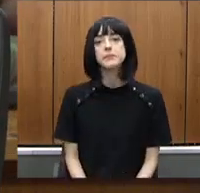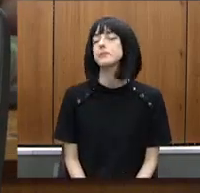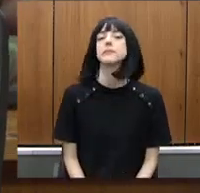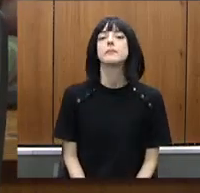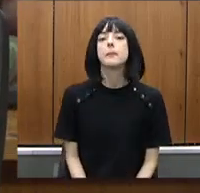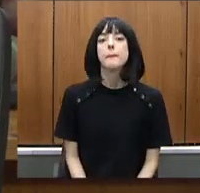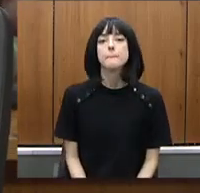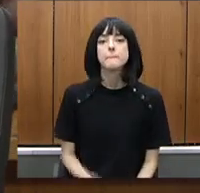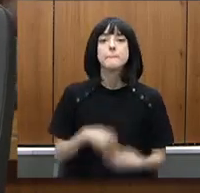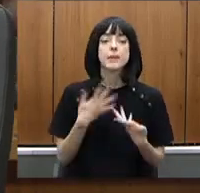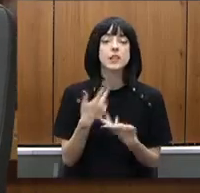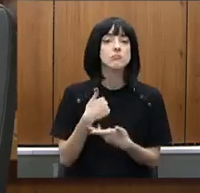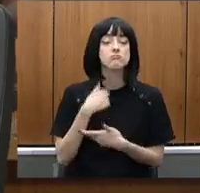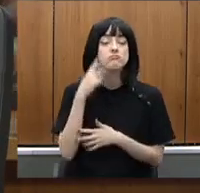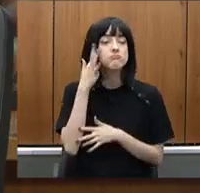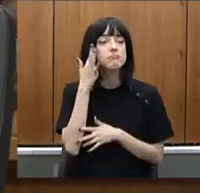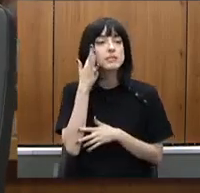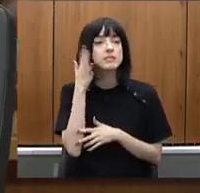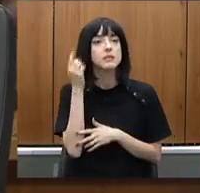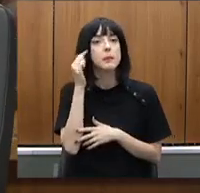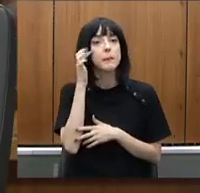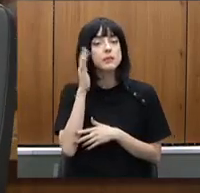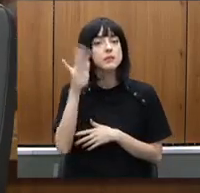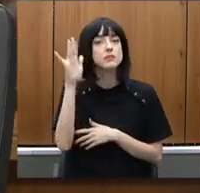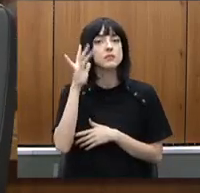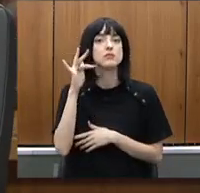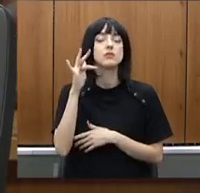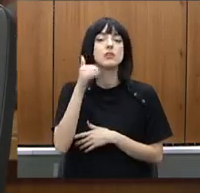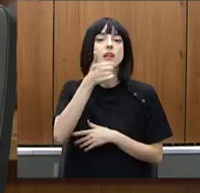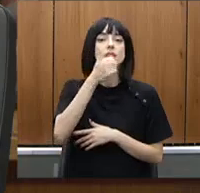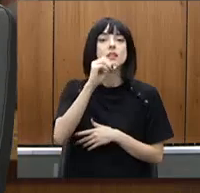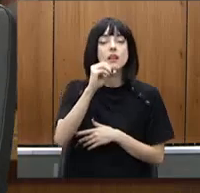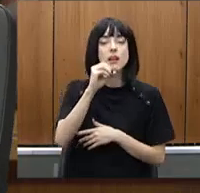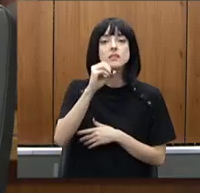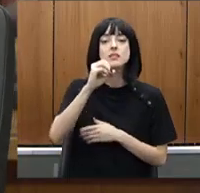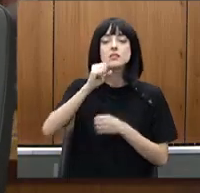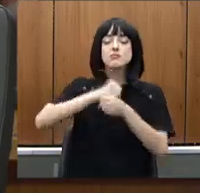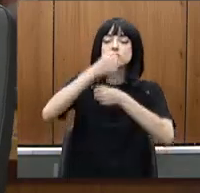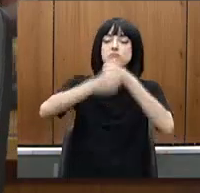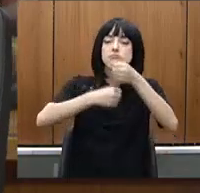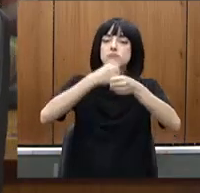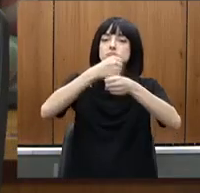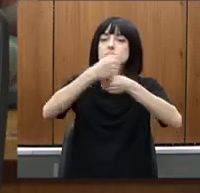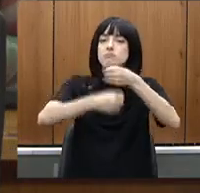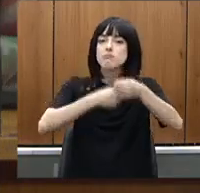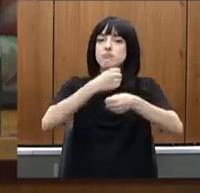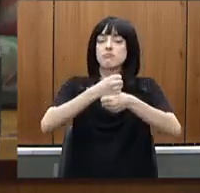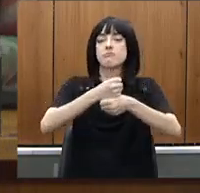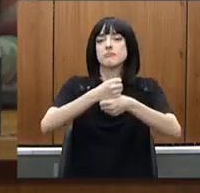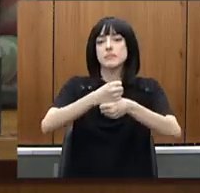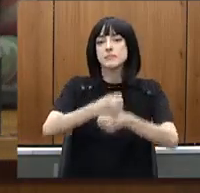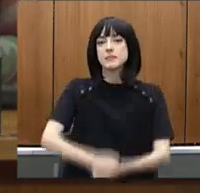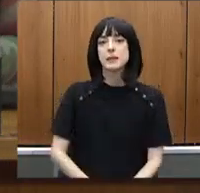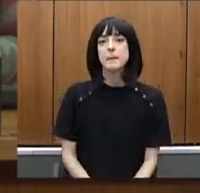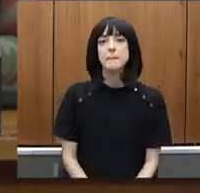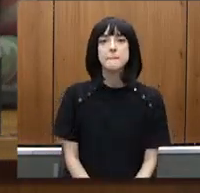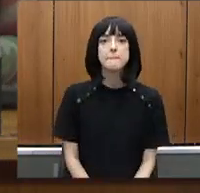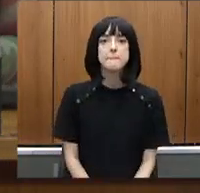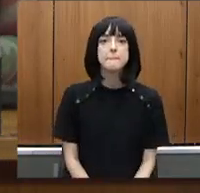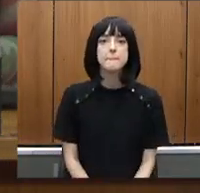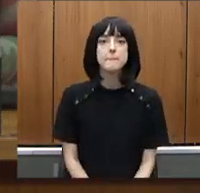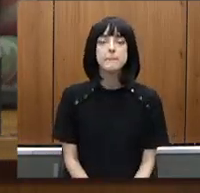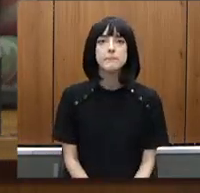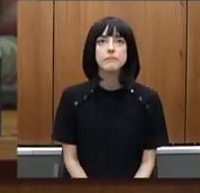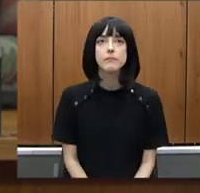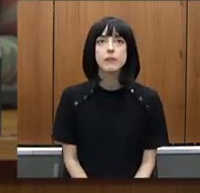aqui os próximos 10 anos quanto que sai voluntário a gente não controla bem mas tem uma média Mas aquelas que são as